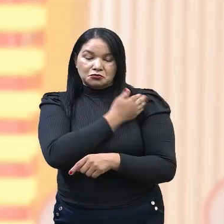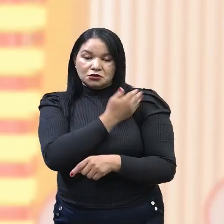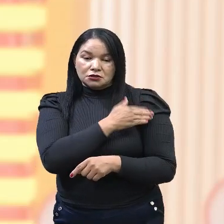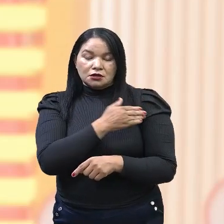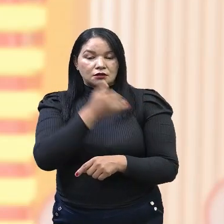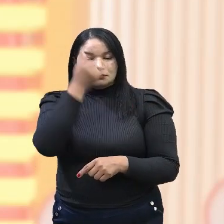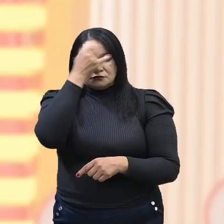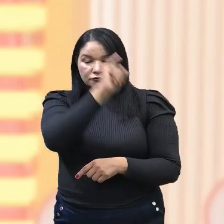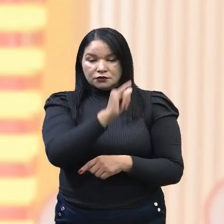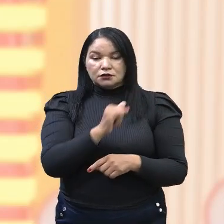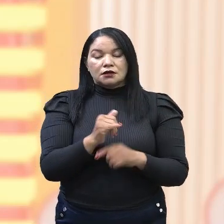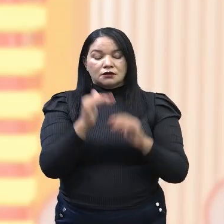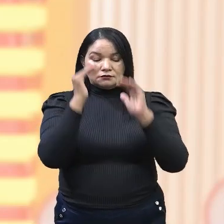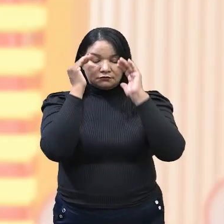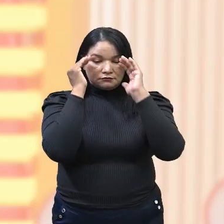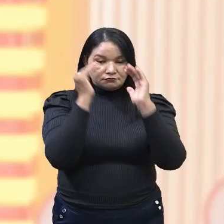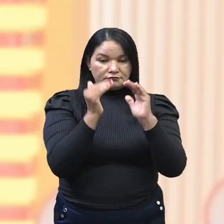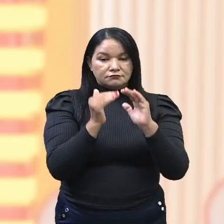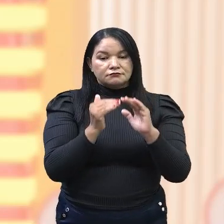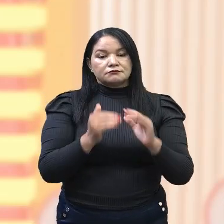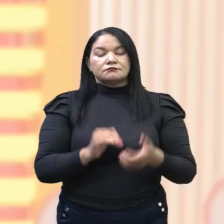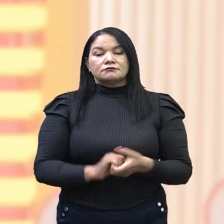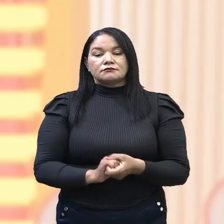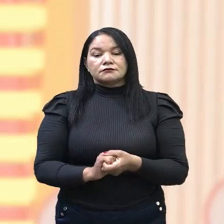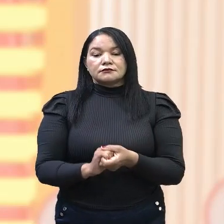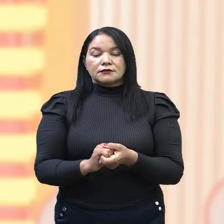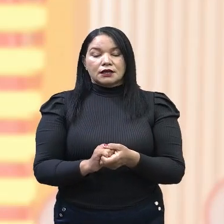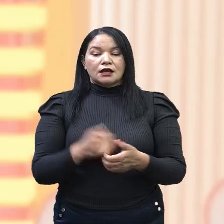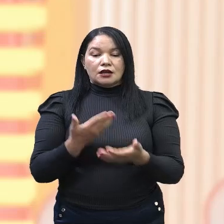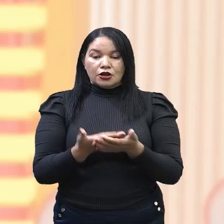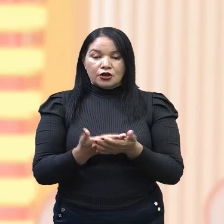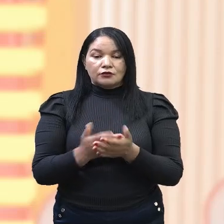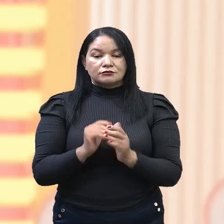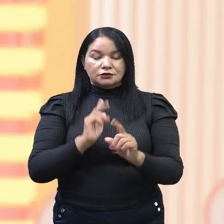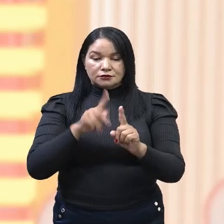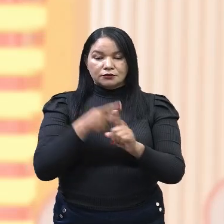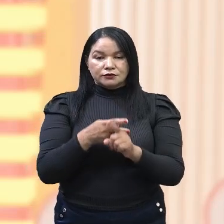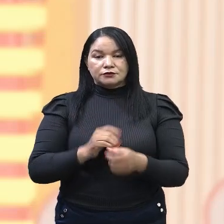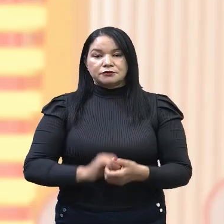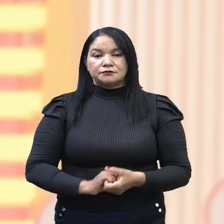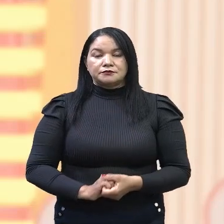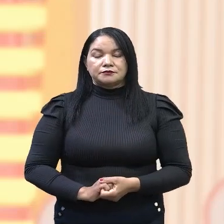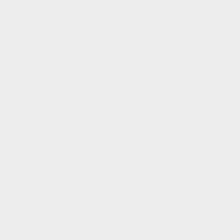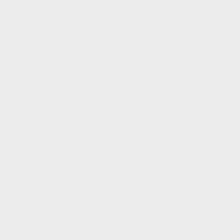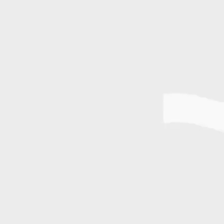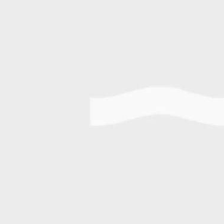as diversidades. Então, queridos, esta foi a nossa aula e até a próxima.